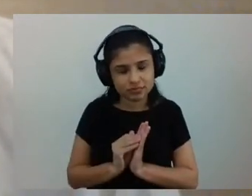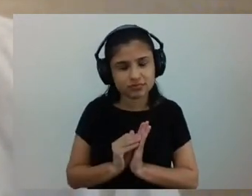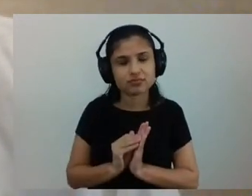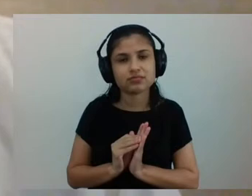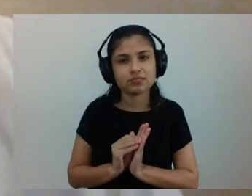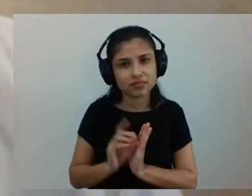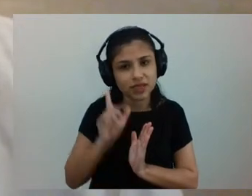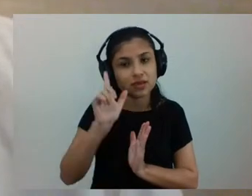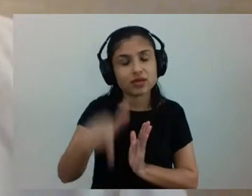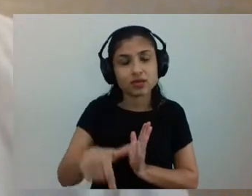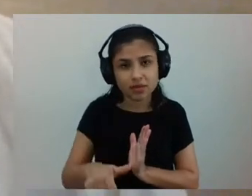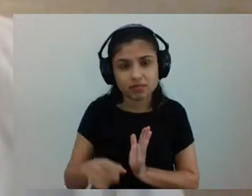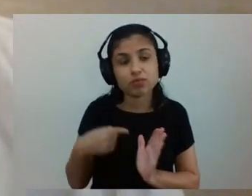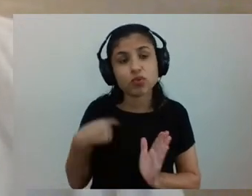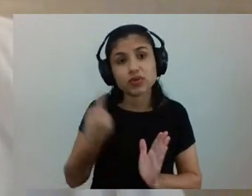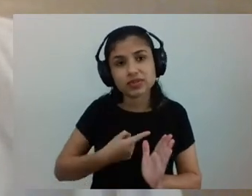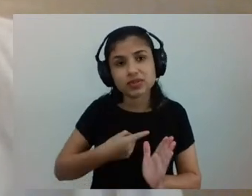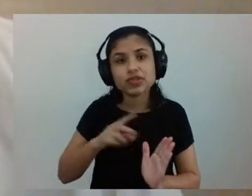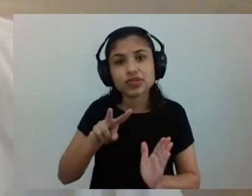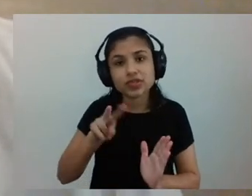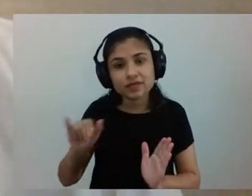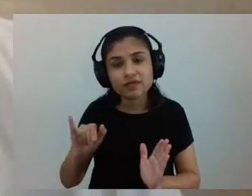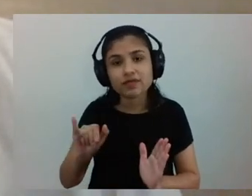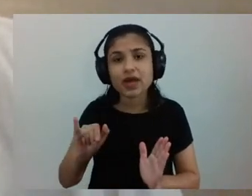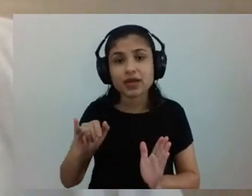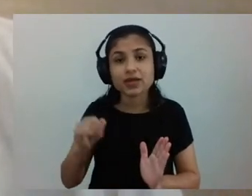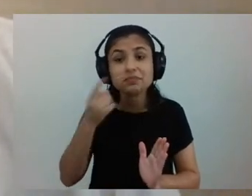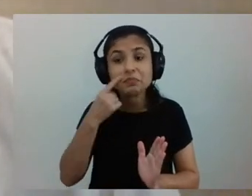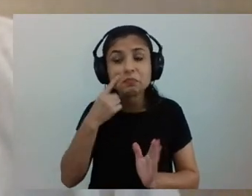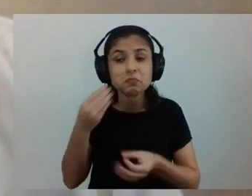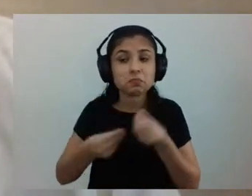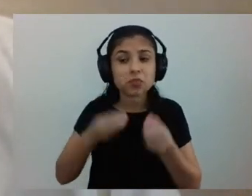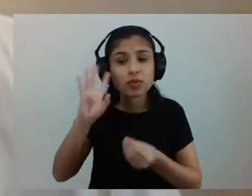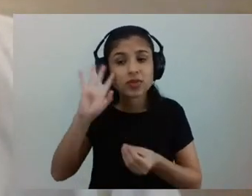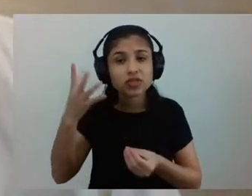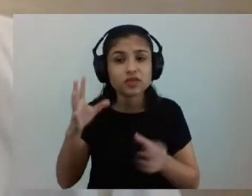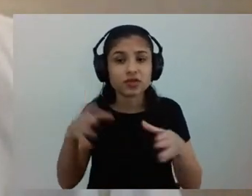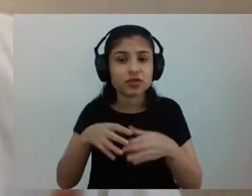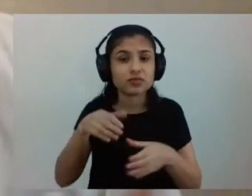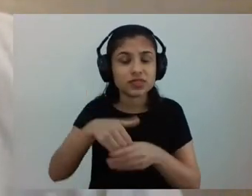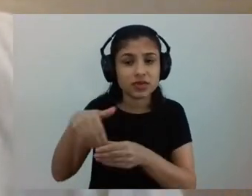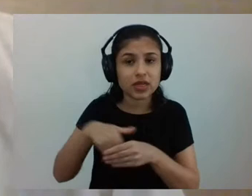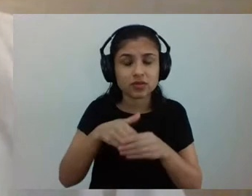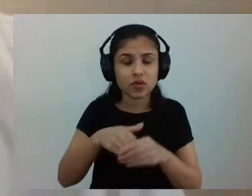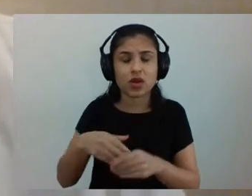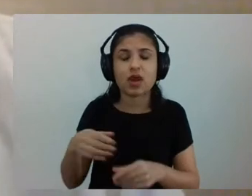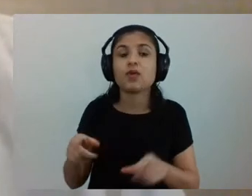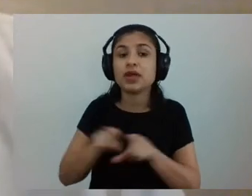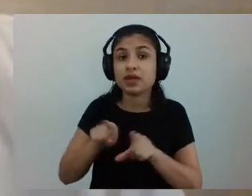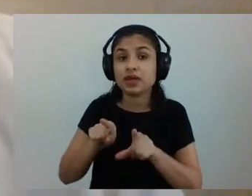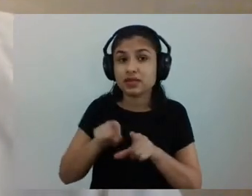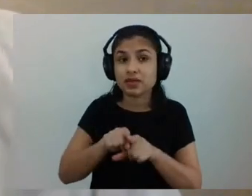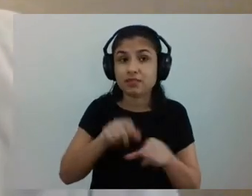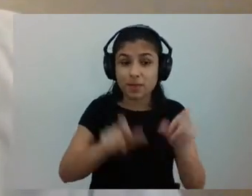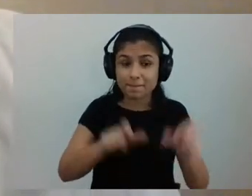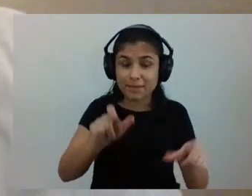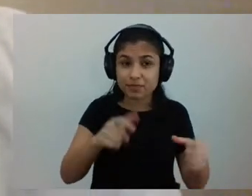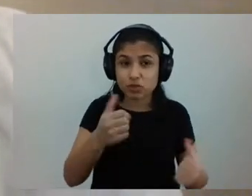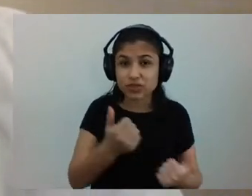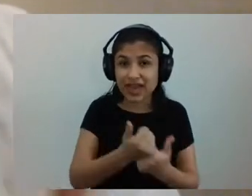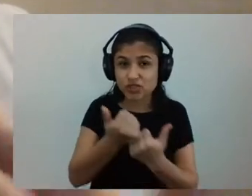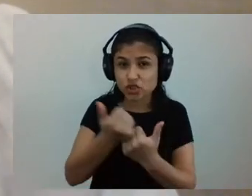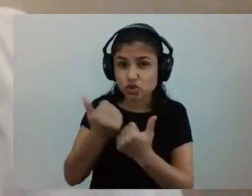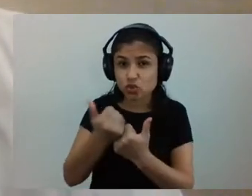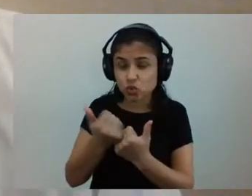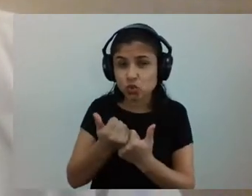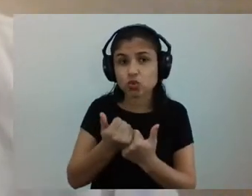tratamento na comissão eleitoral. Lembro que os membros adjuntos, né, candidatos, alguns